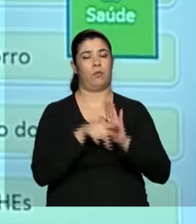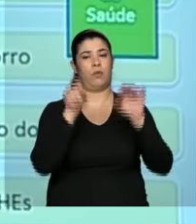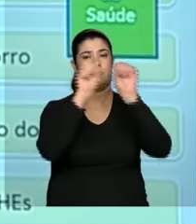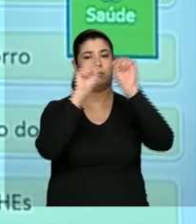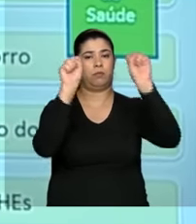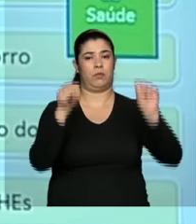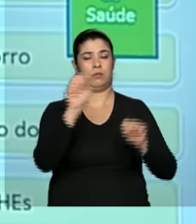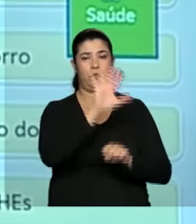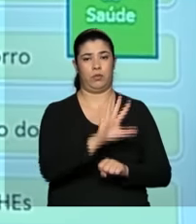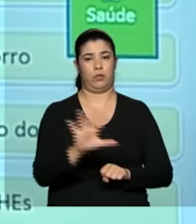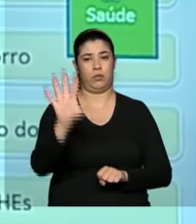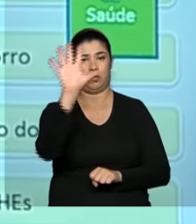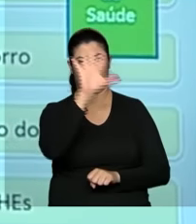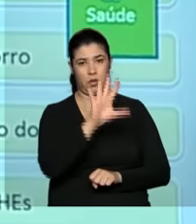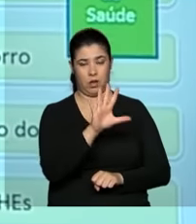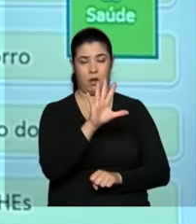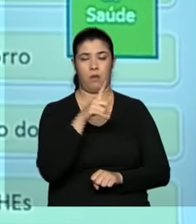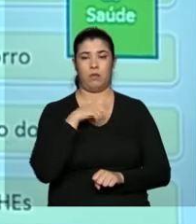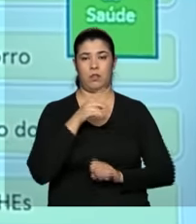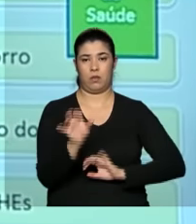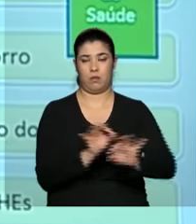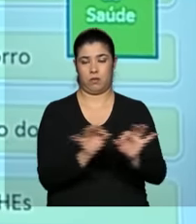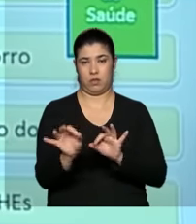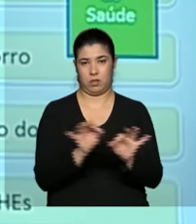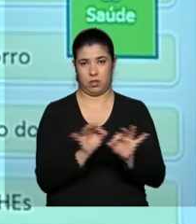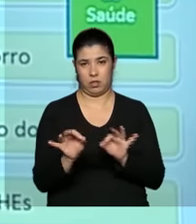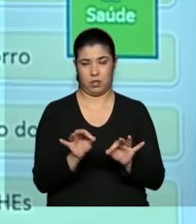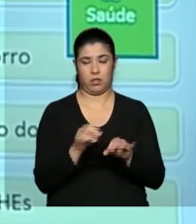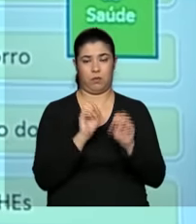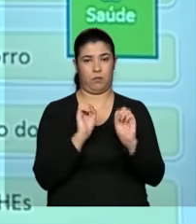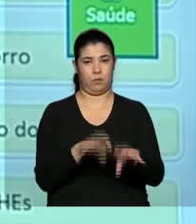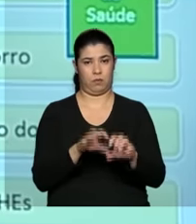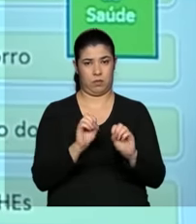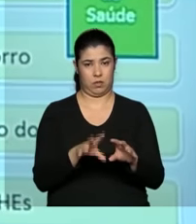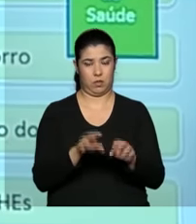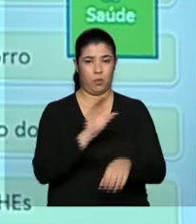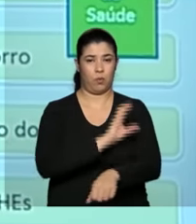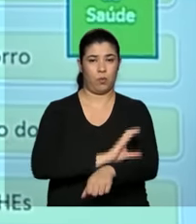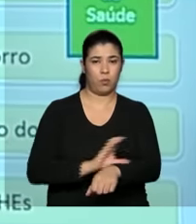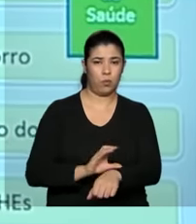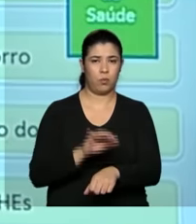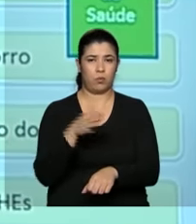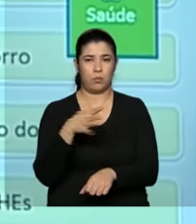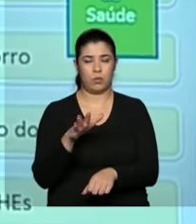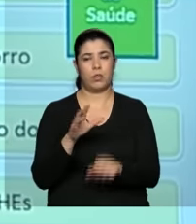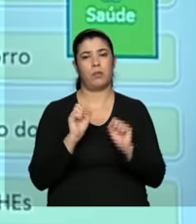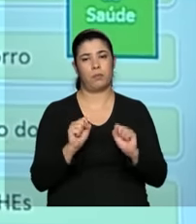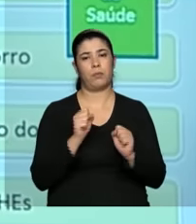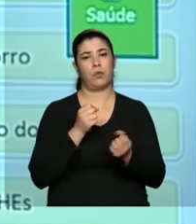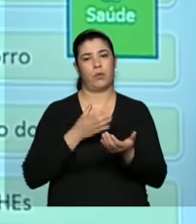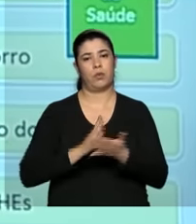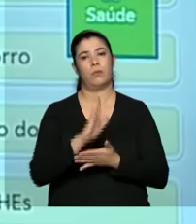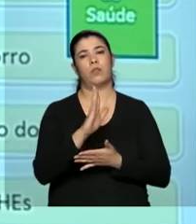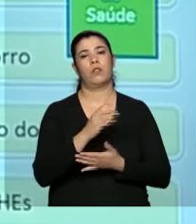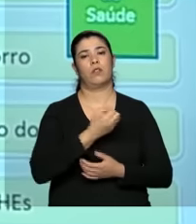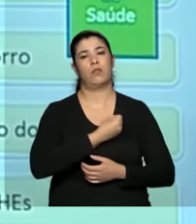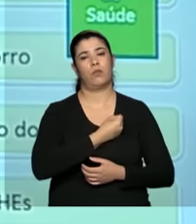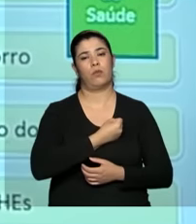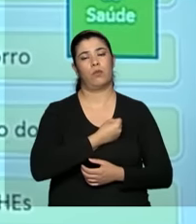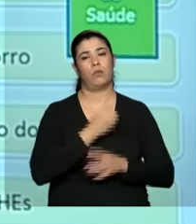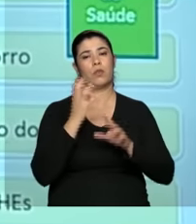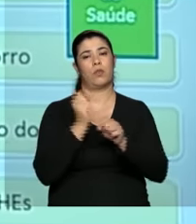Geral de Ensino Brasileiro, um curso de qualidade regular ou razoável é autorizado. Regular